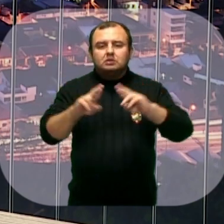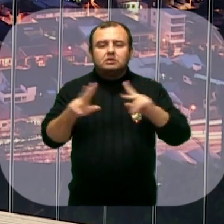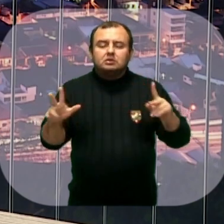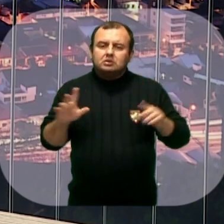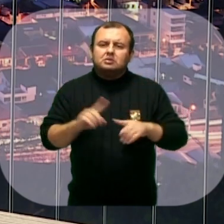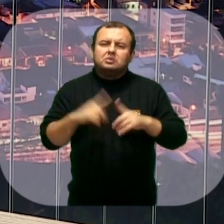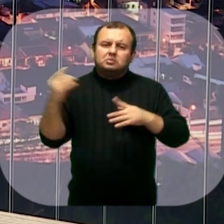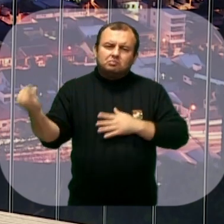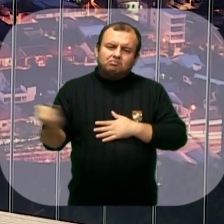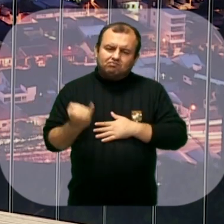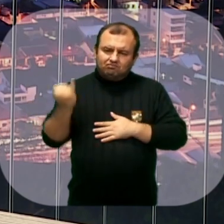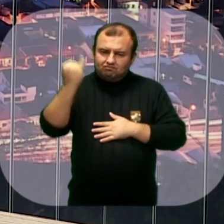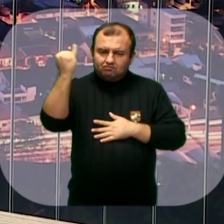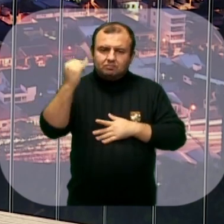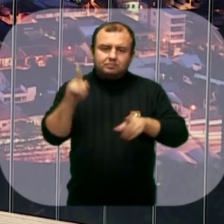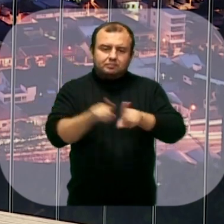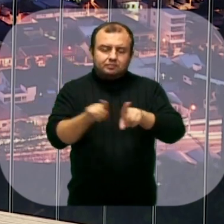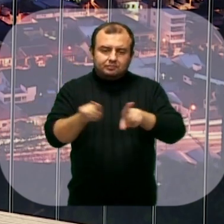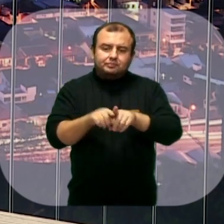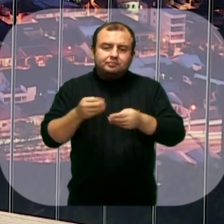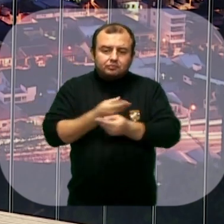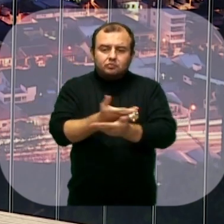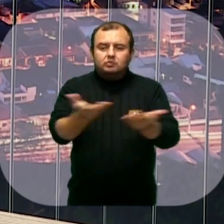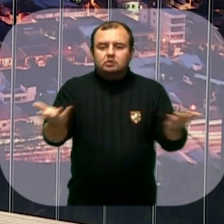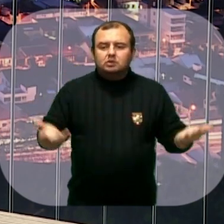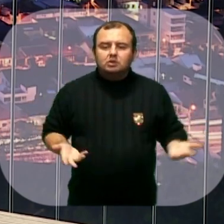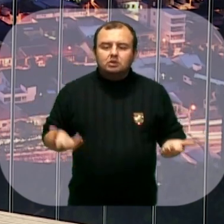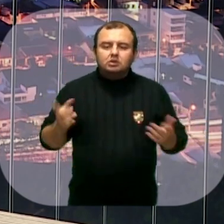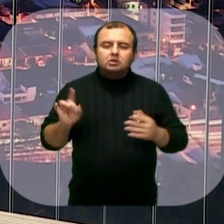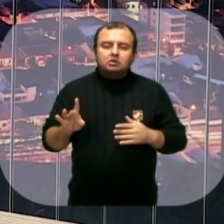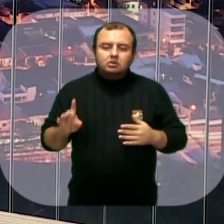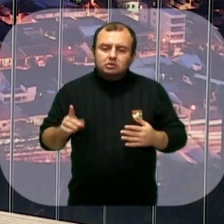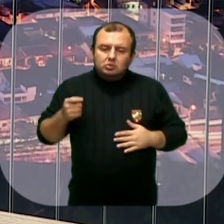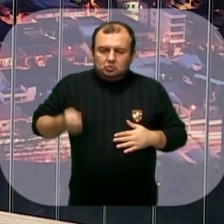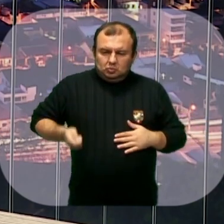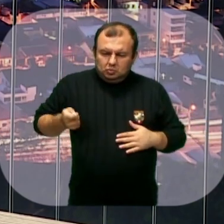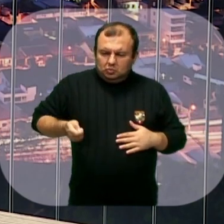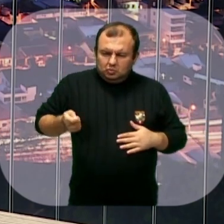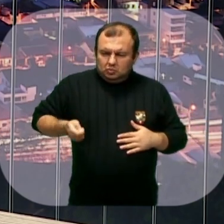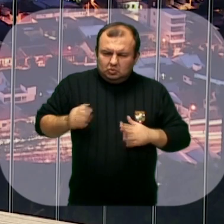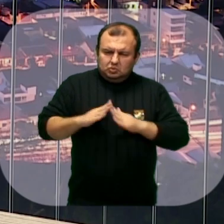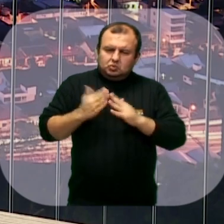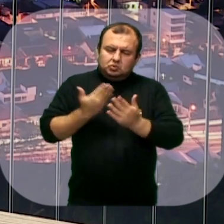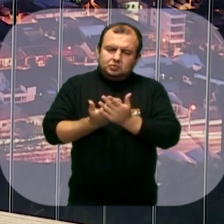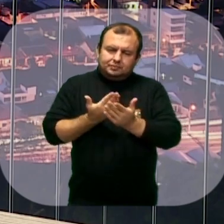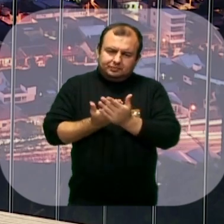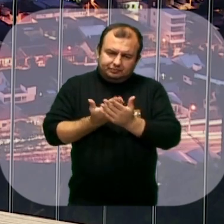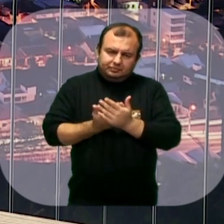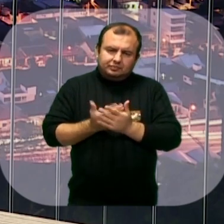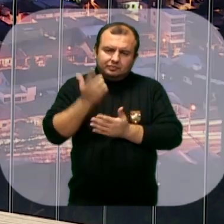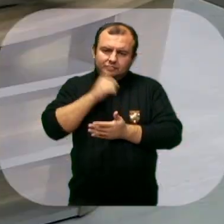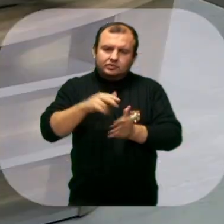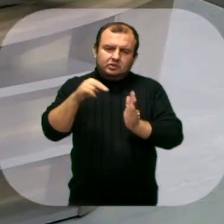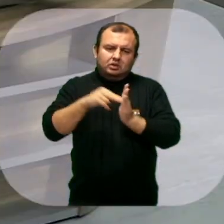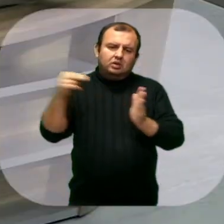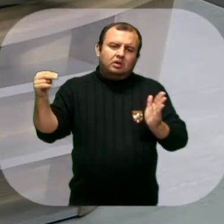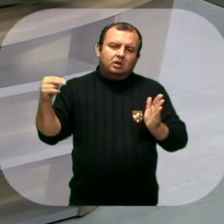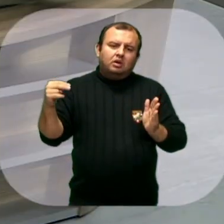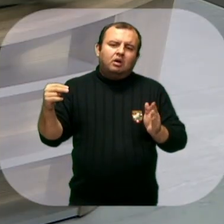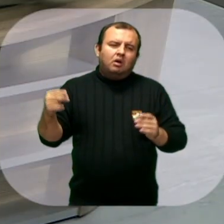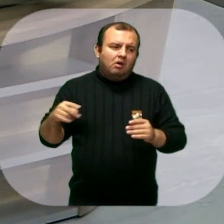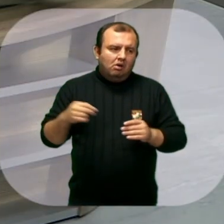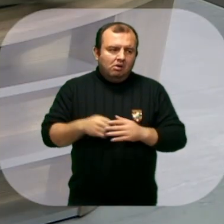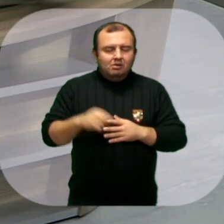como é importante você também oferecer isso, não como aquela obrigação de escola. Tem que ganhar nota, é